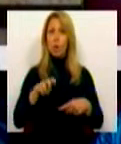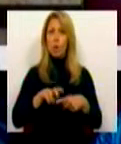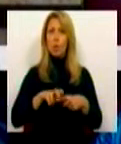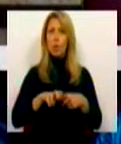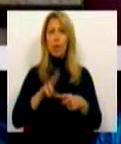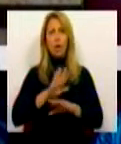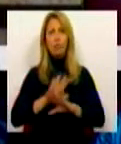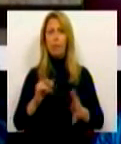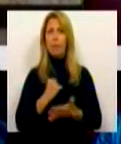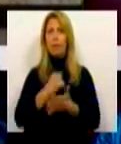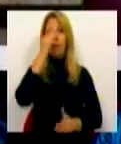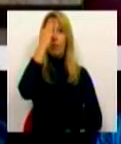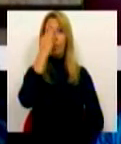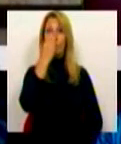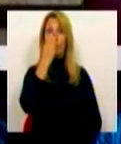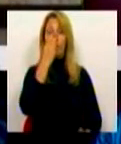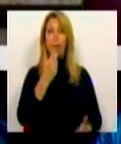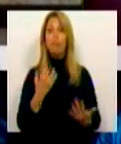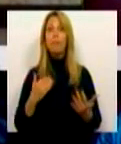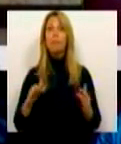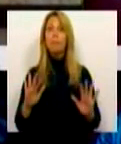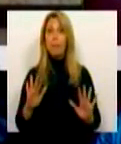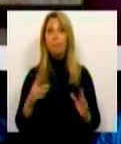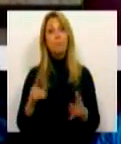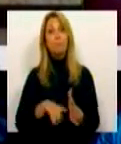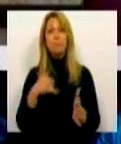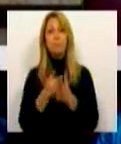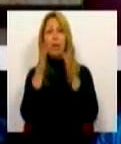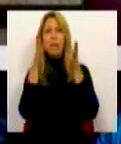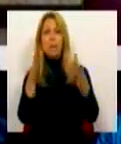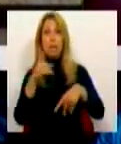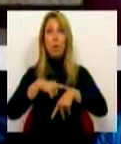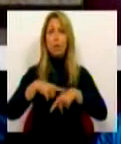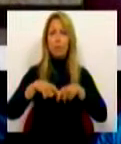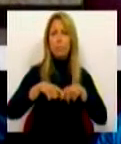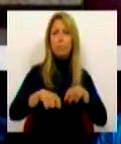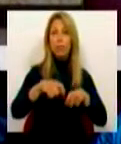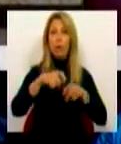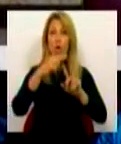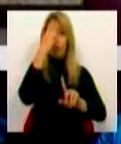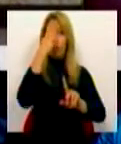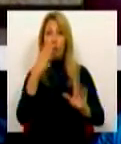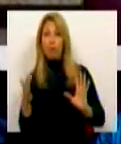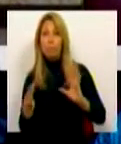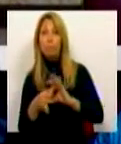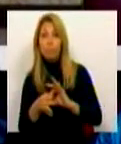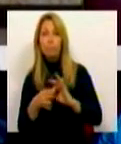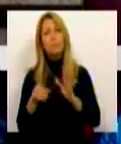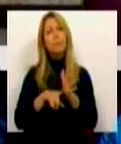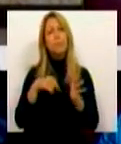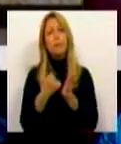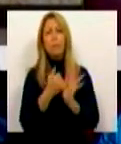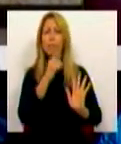história. Contudo, atento às tendências de cada momento histórico e curioso em relação às novas